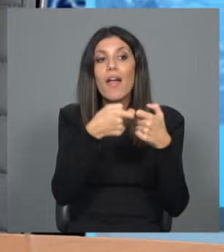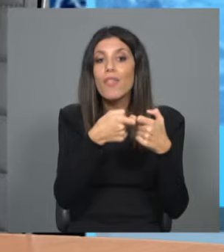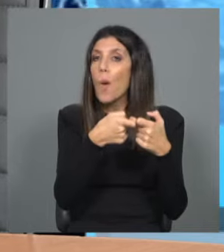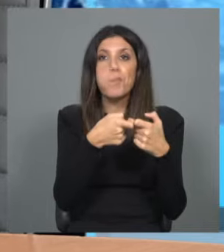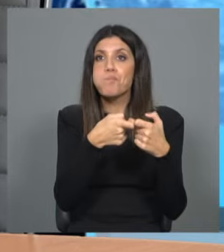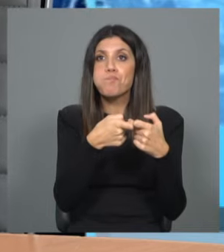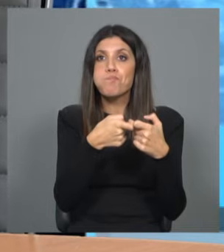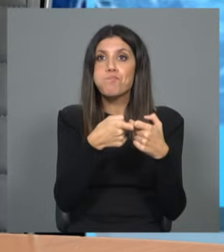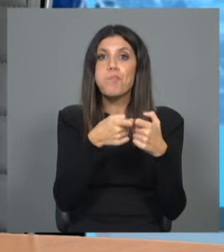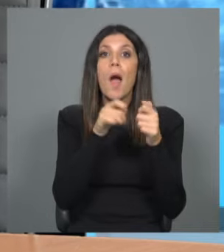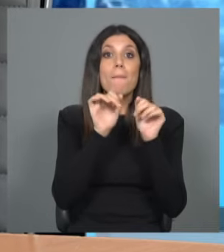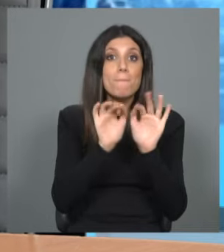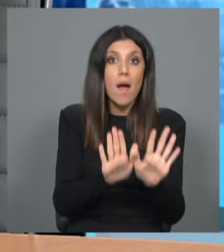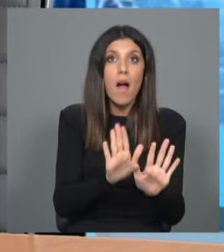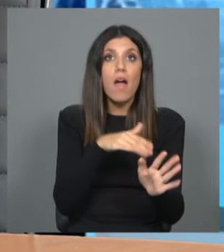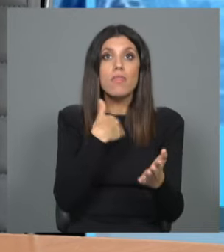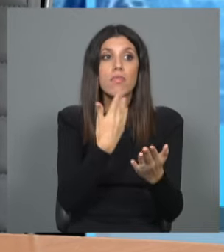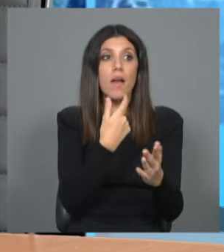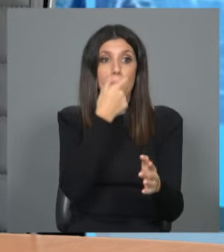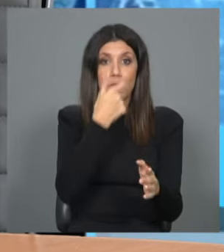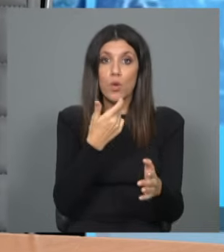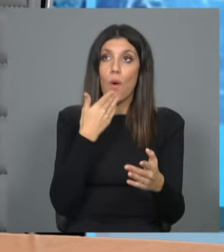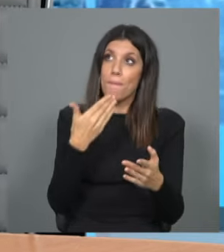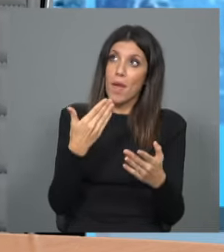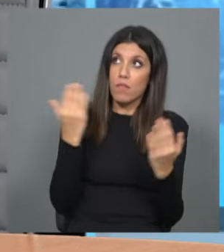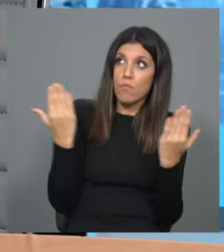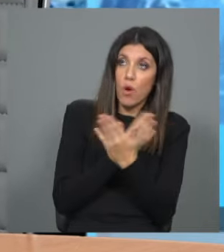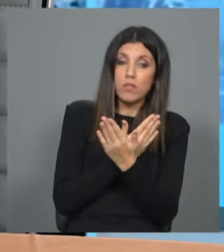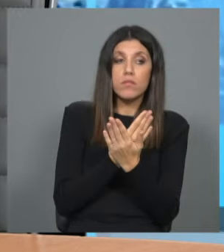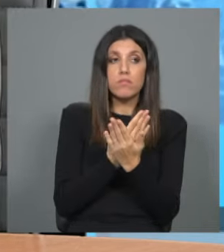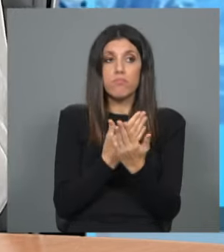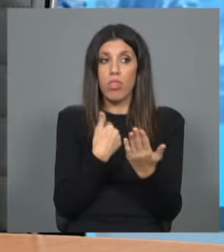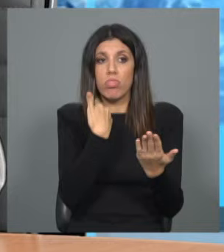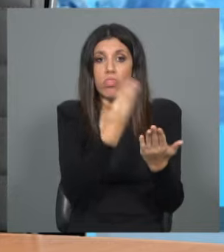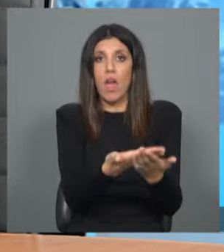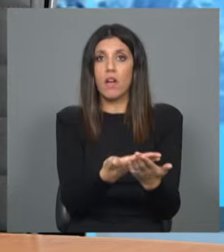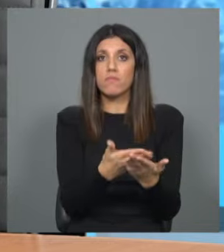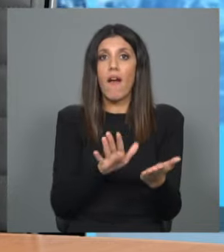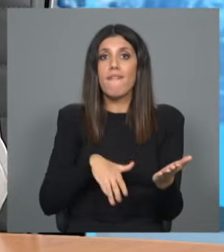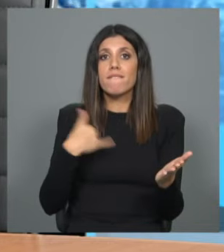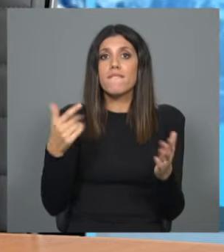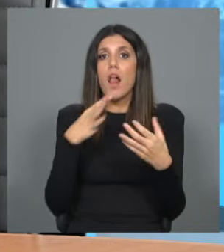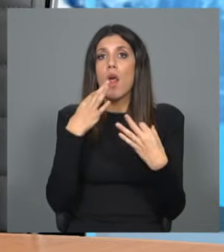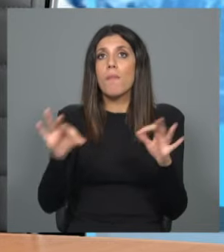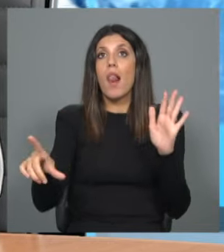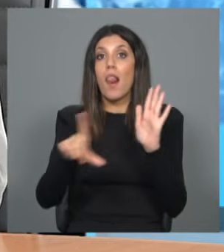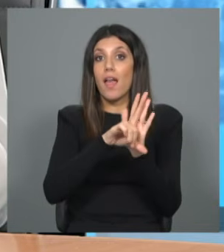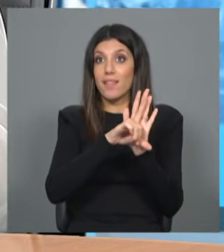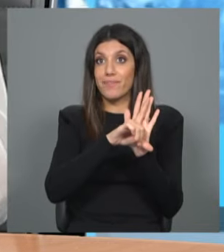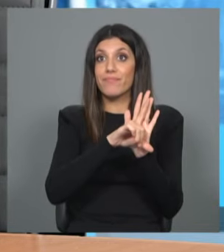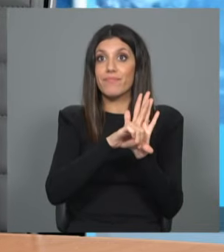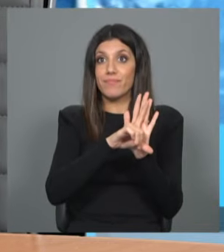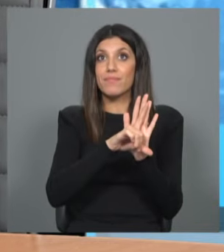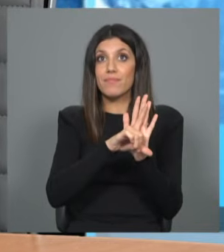passar a garantir a morte a pedido. Normalizar isso, porque uma lei para um país é uma norma,